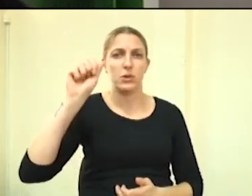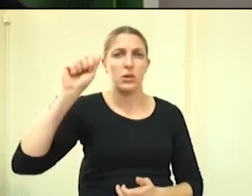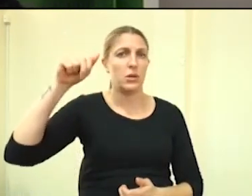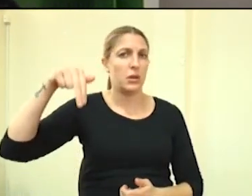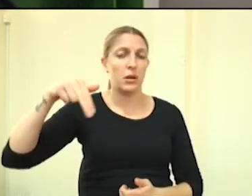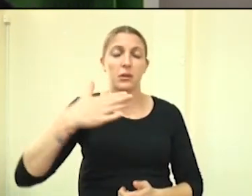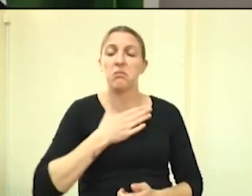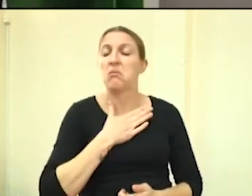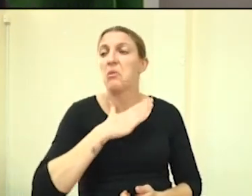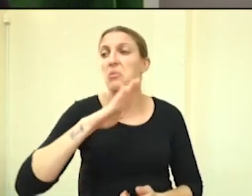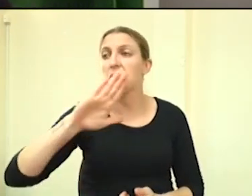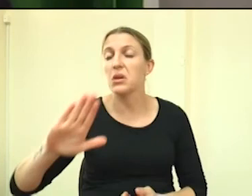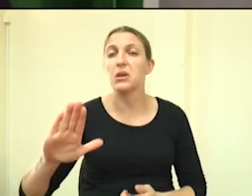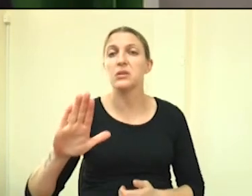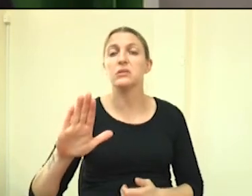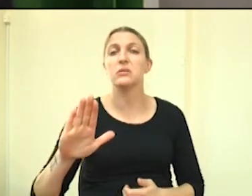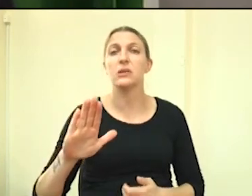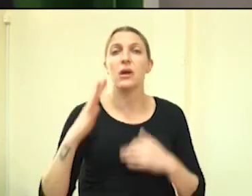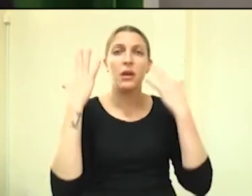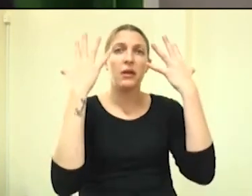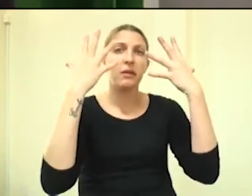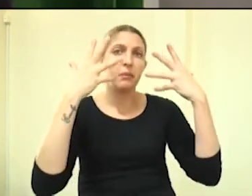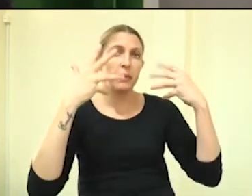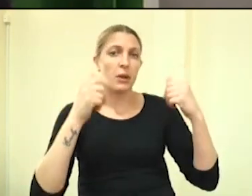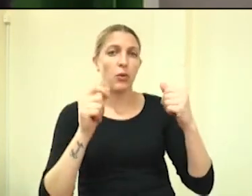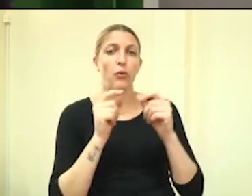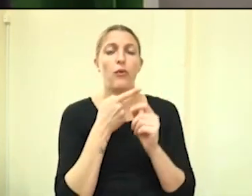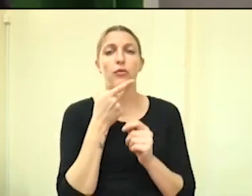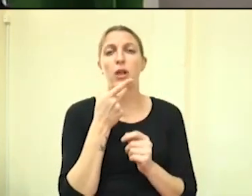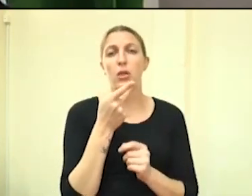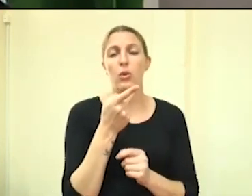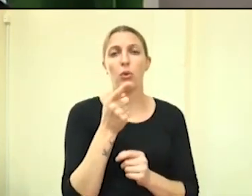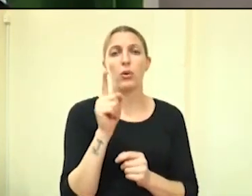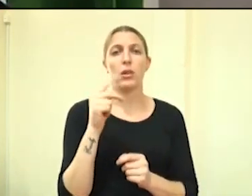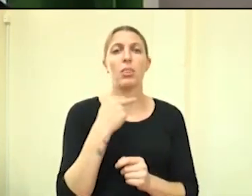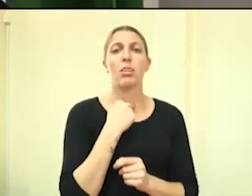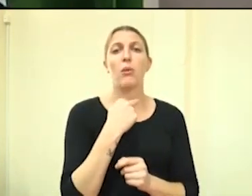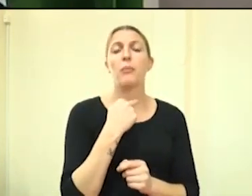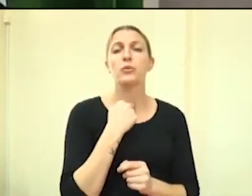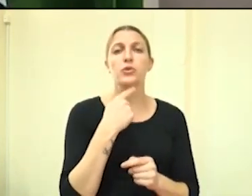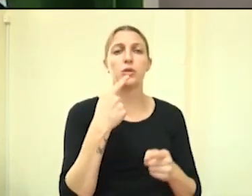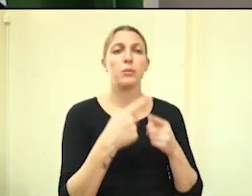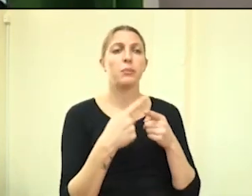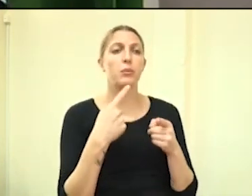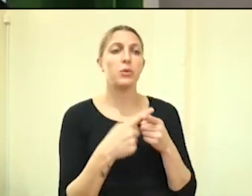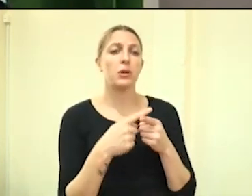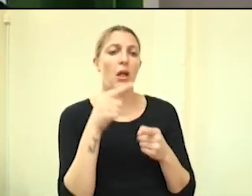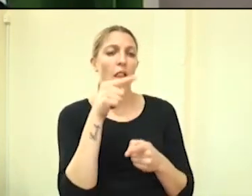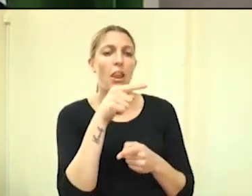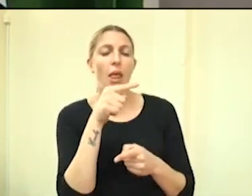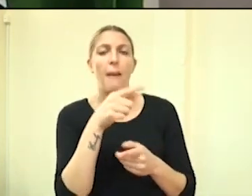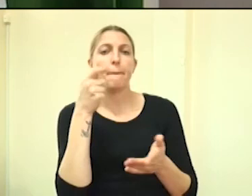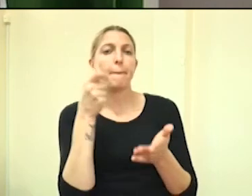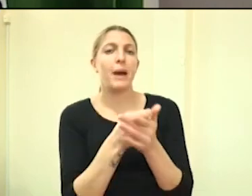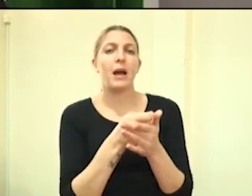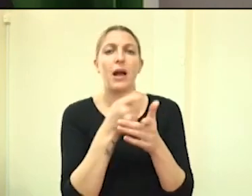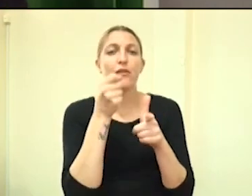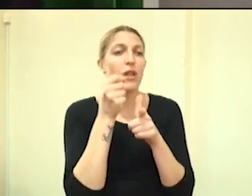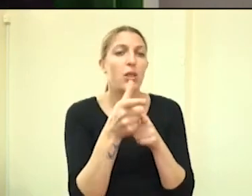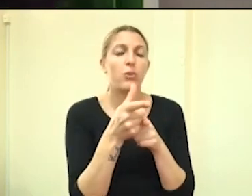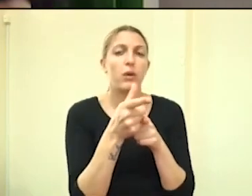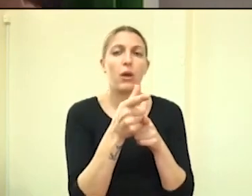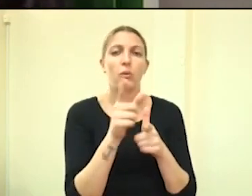se é justificativa, que não iam colocar uma elevada na frente daquela escola porque eles pagavam um aluguel, que a escola não era